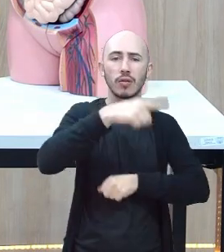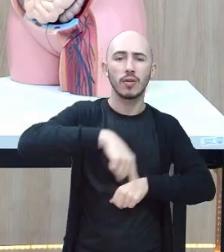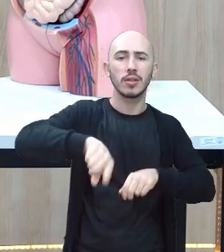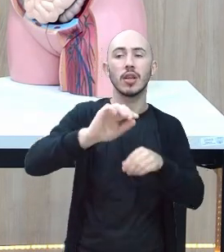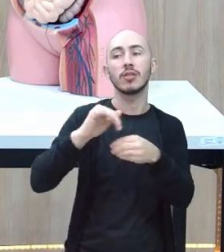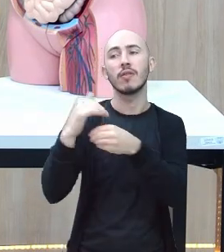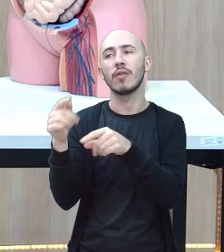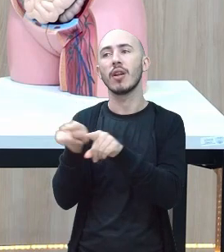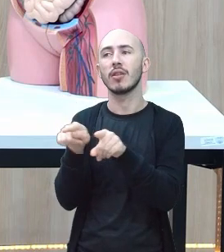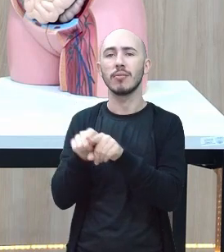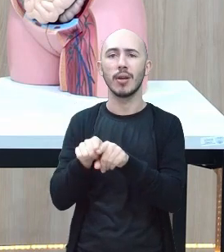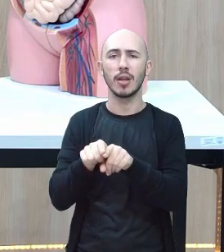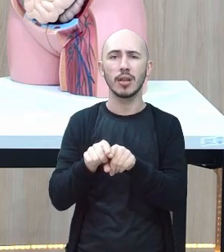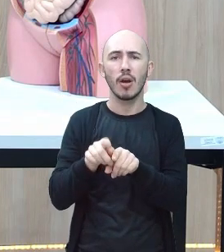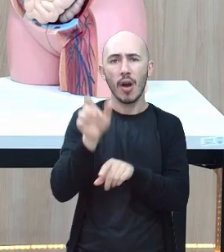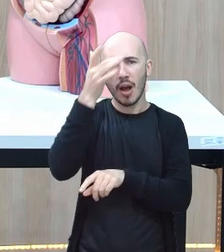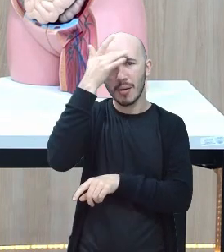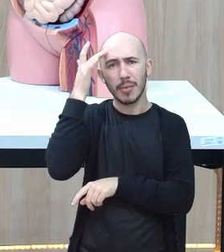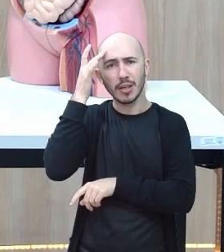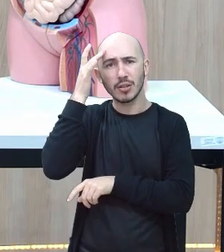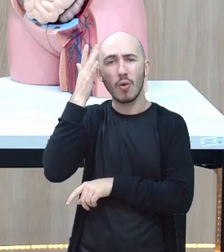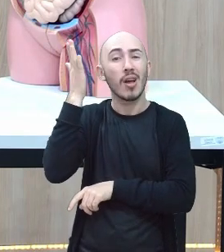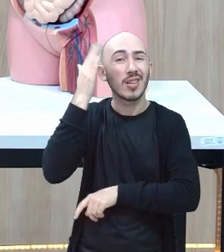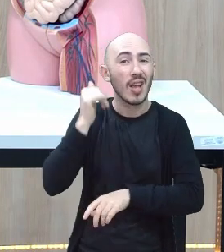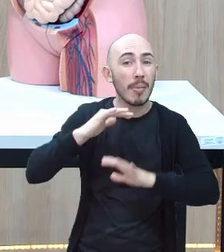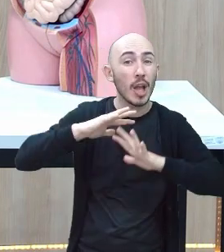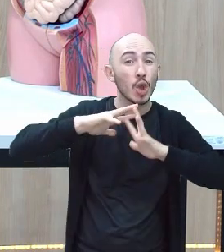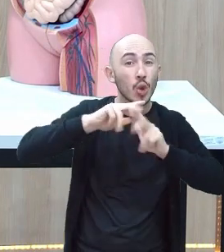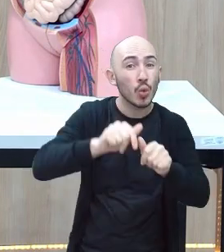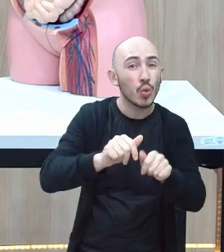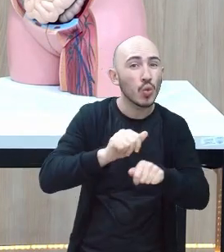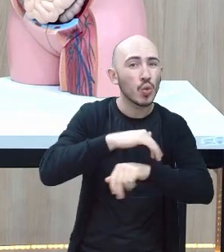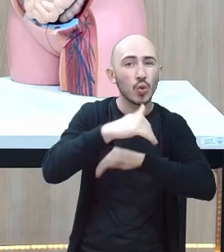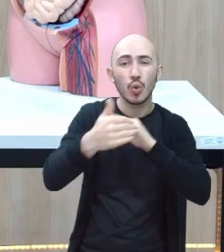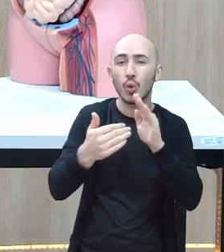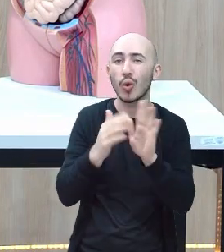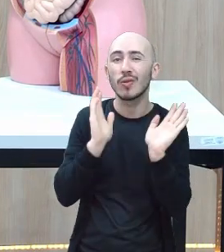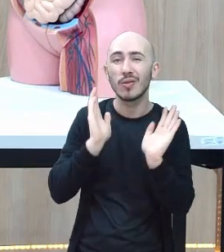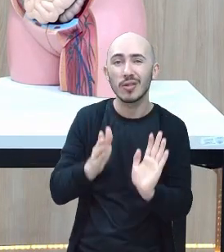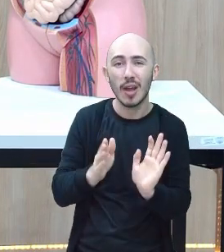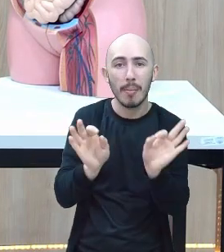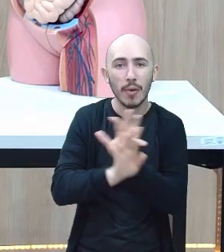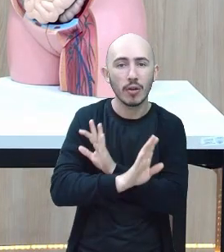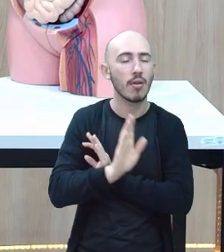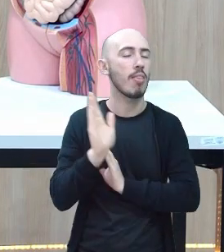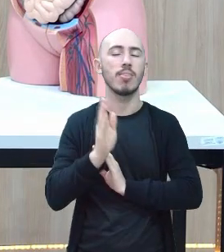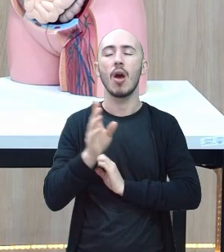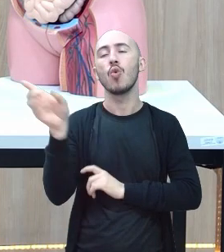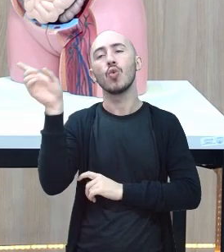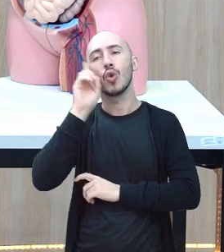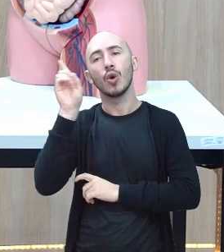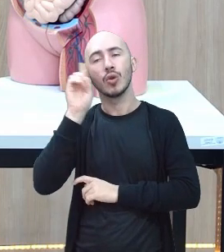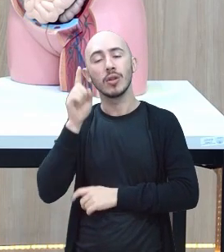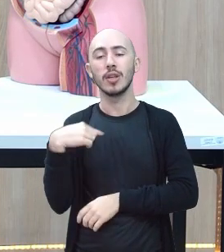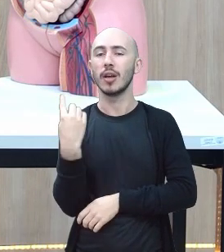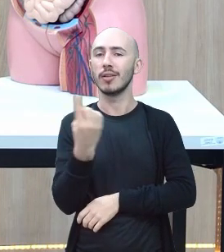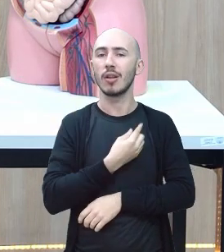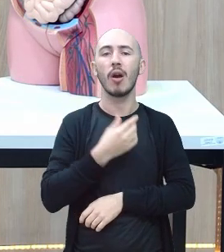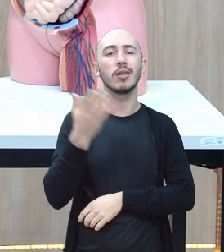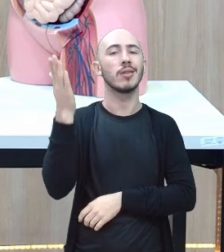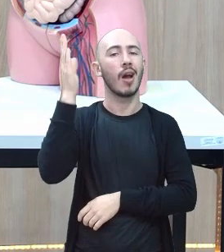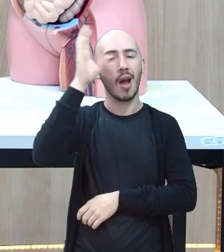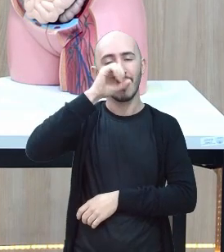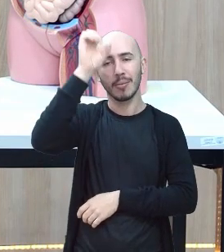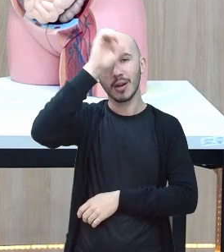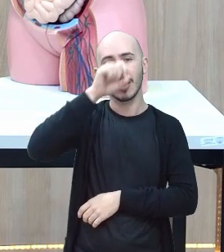externo, então ninguém nunca sabe tudo, então estamos todo dia aprendendo, vocês também, todo dia vocês estão